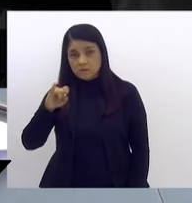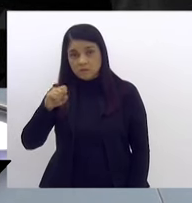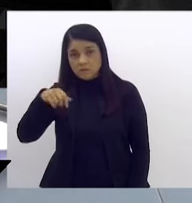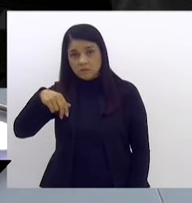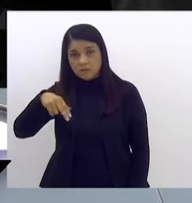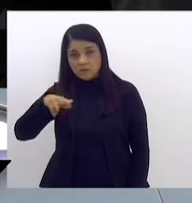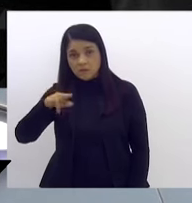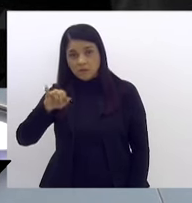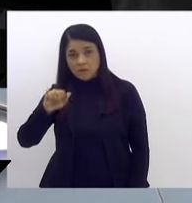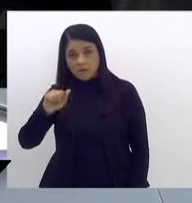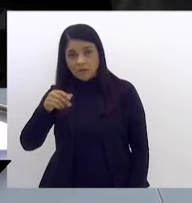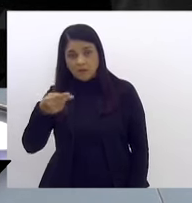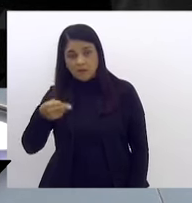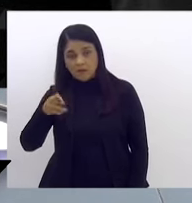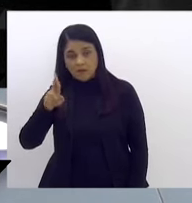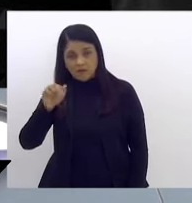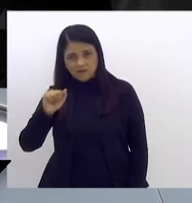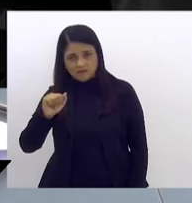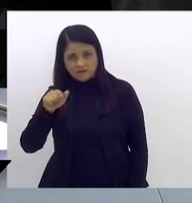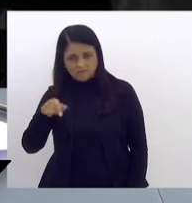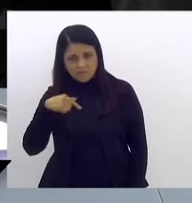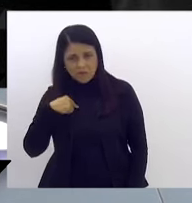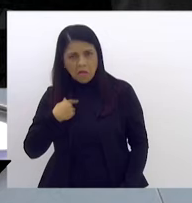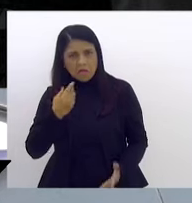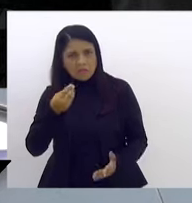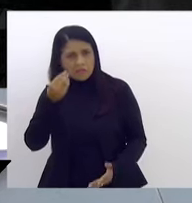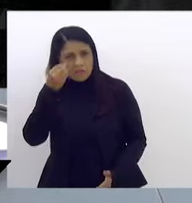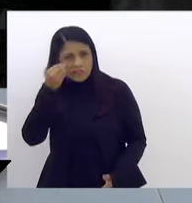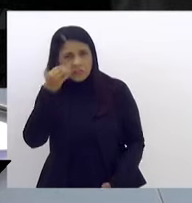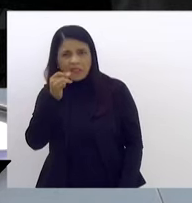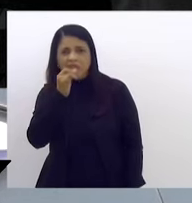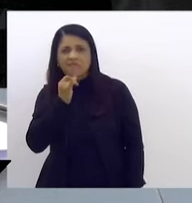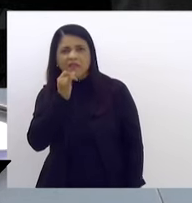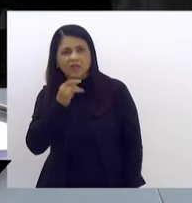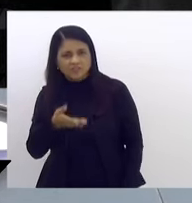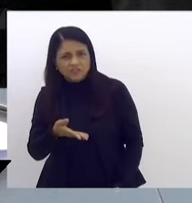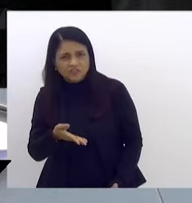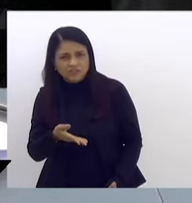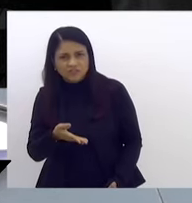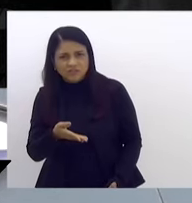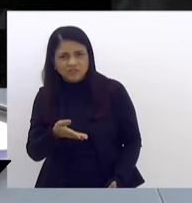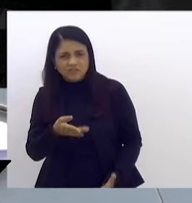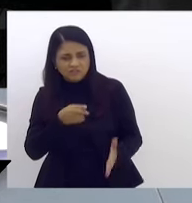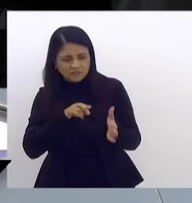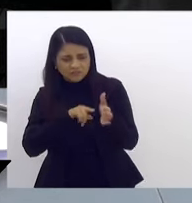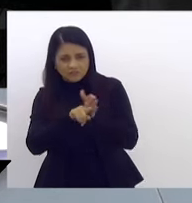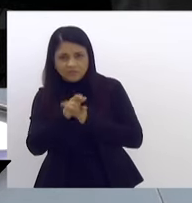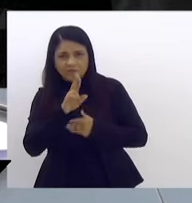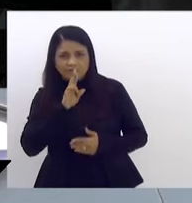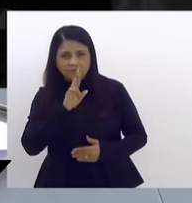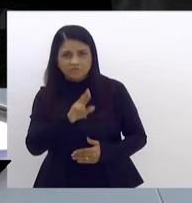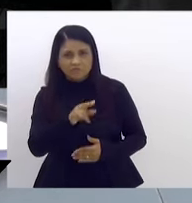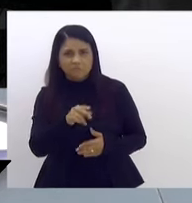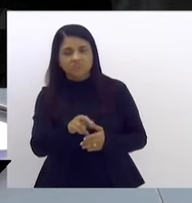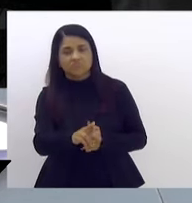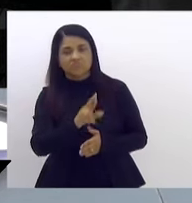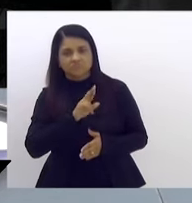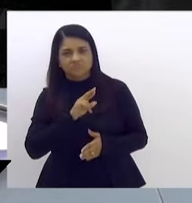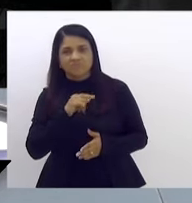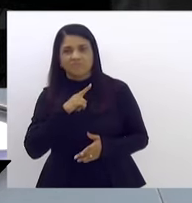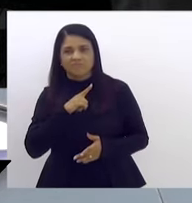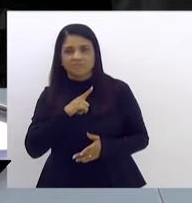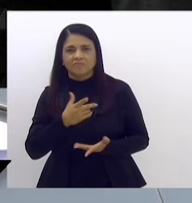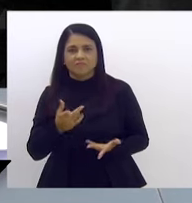o irmão que é médico testes etc etc para avaliar se o cidadão tá não deprimido Enfim